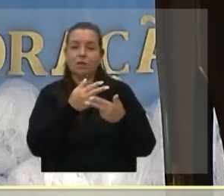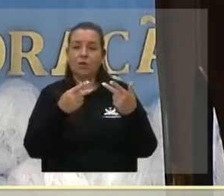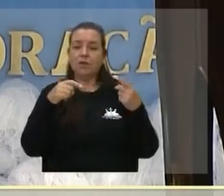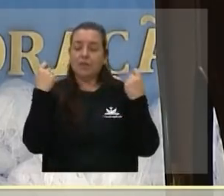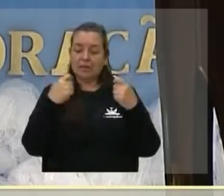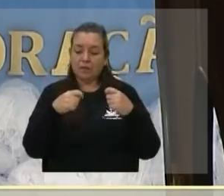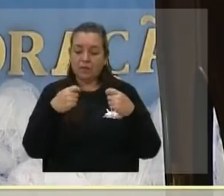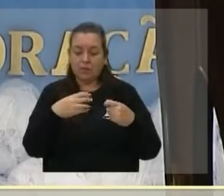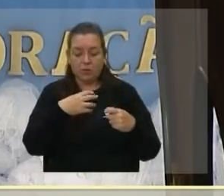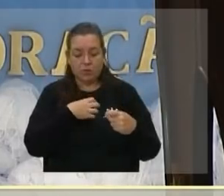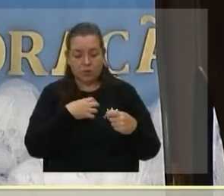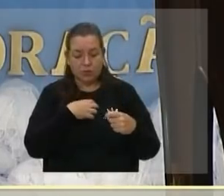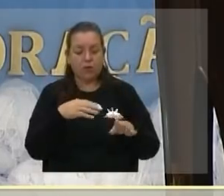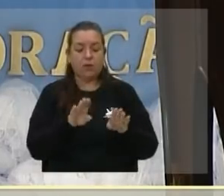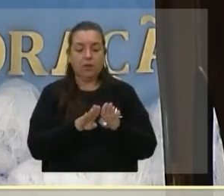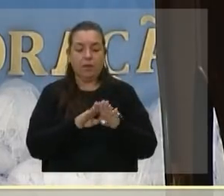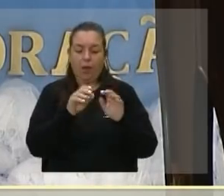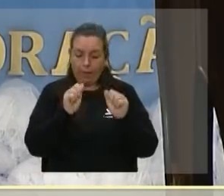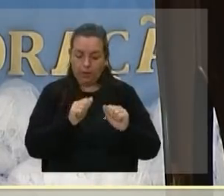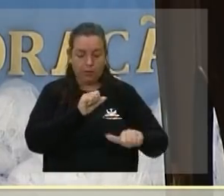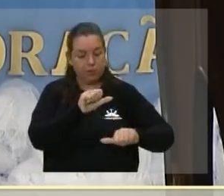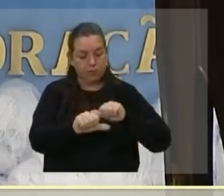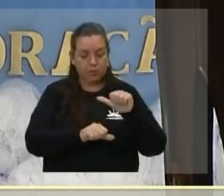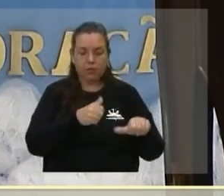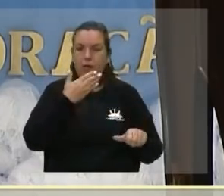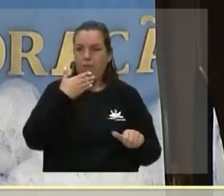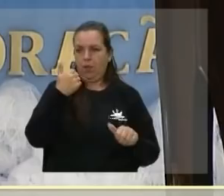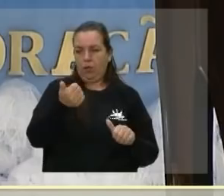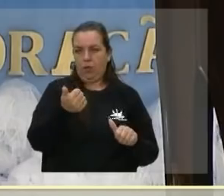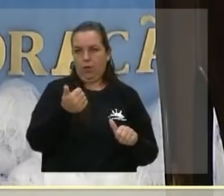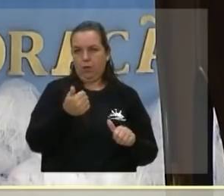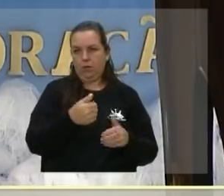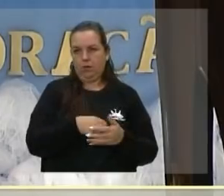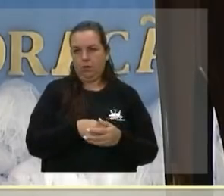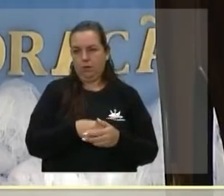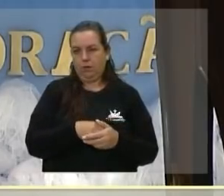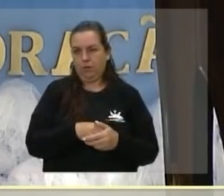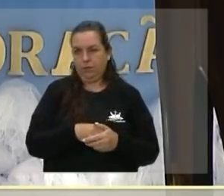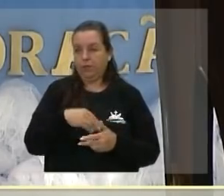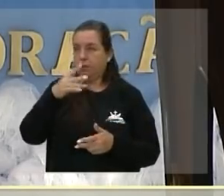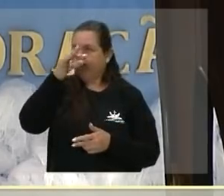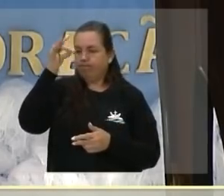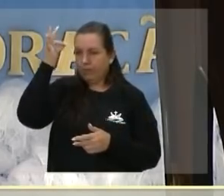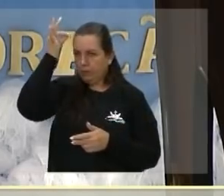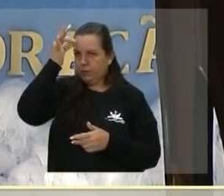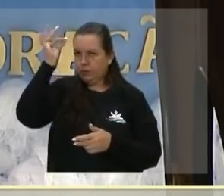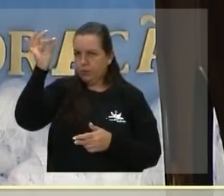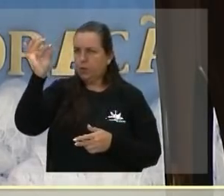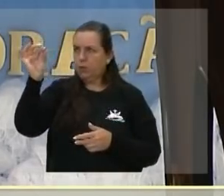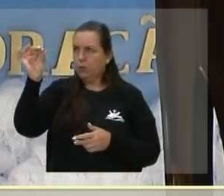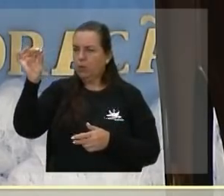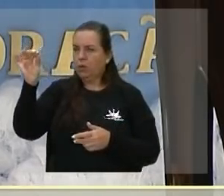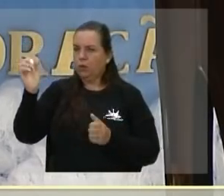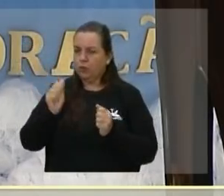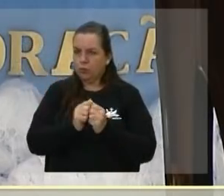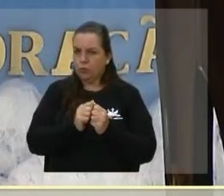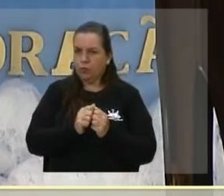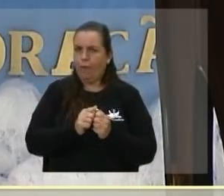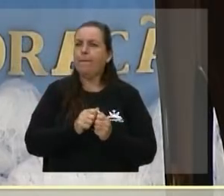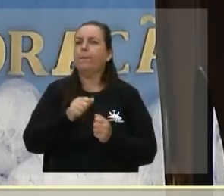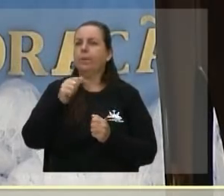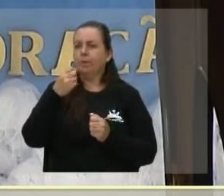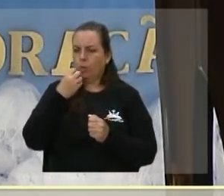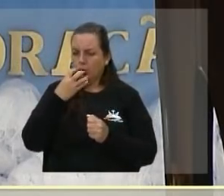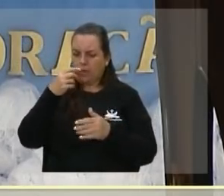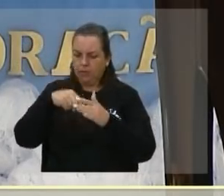contigo podemos nos tornar na força do espírito benignidade é alguém que olha para